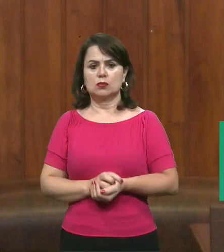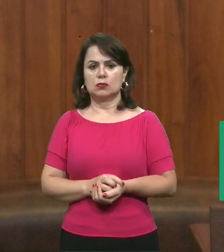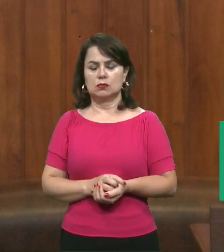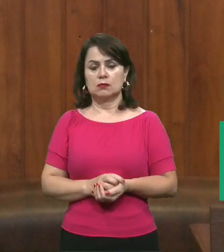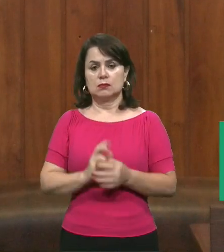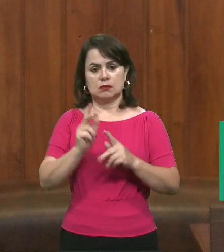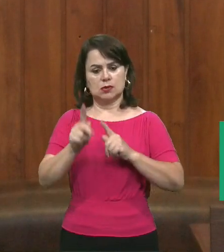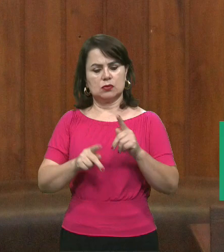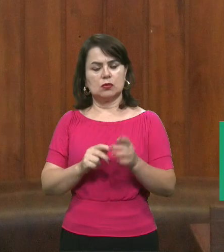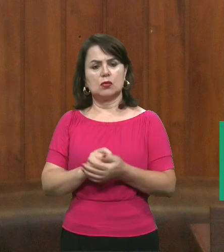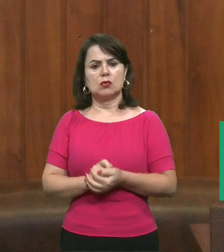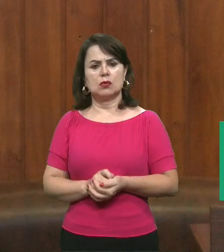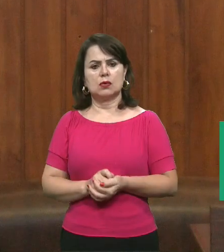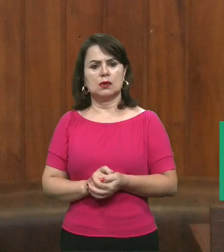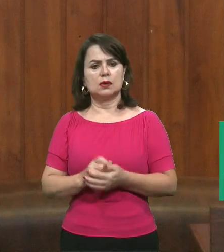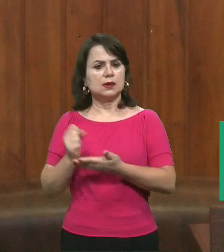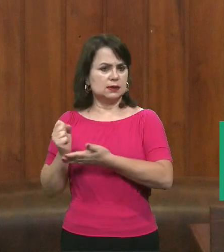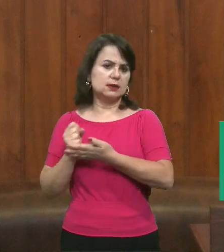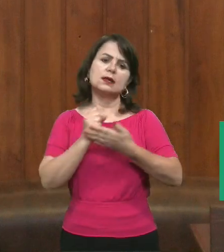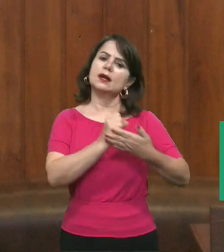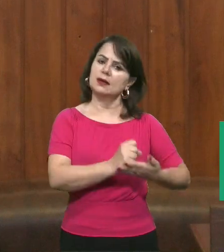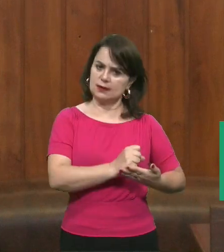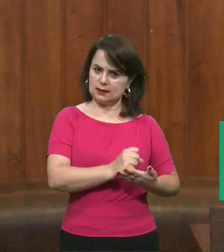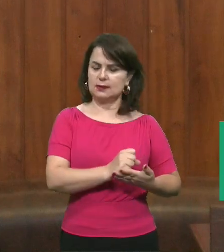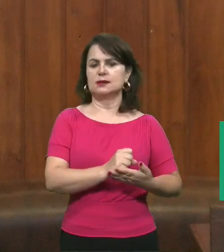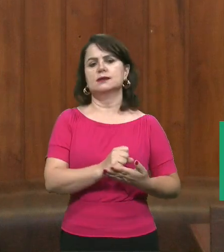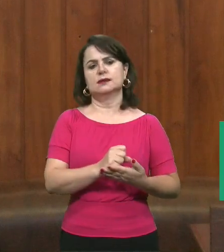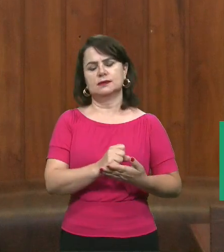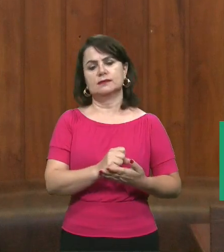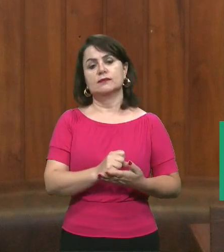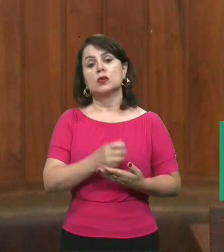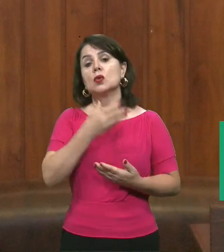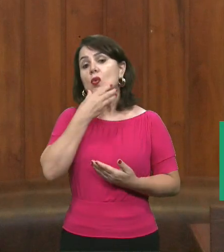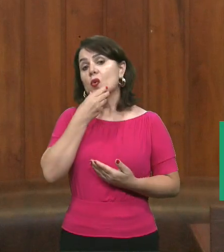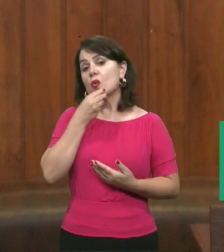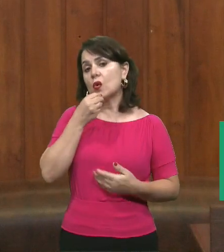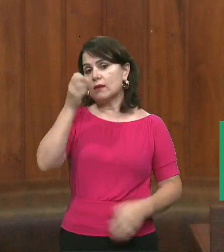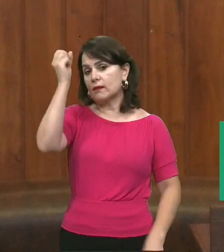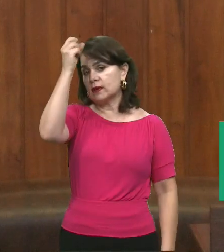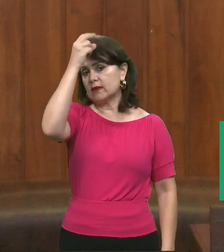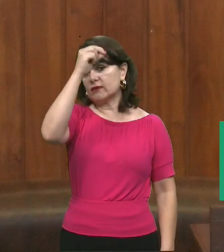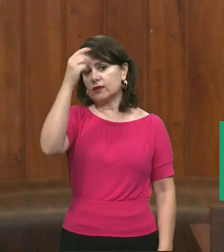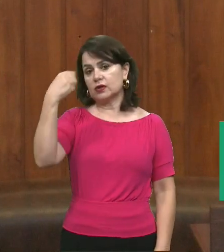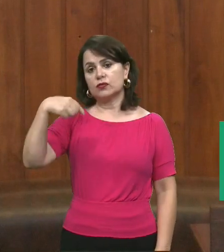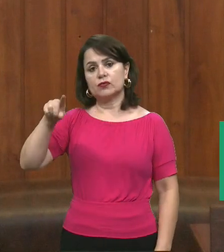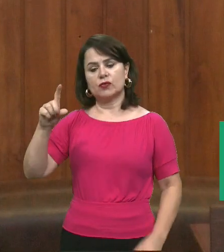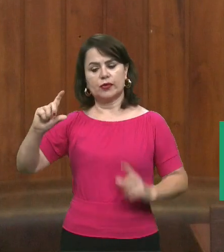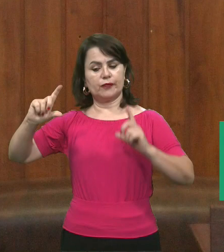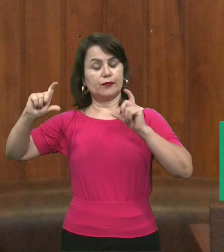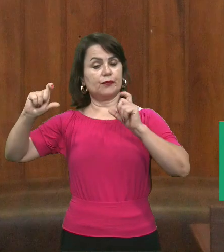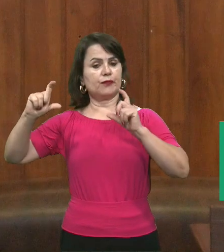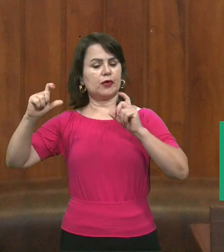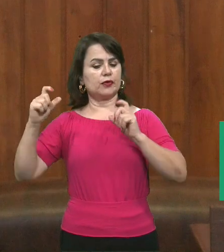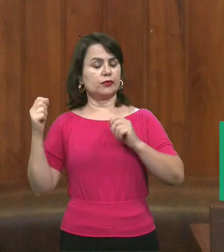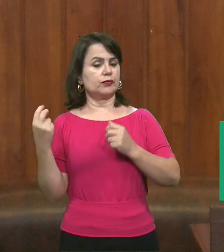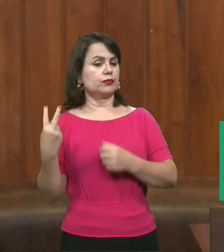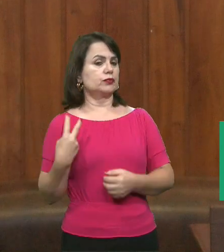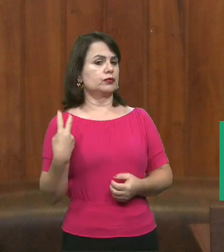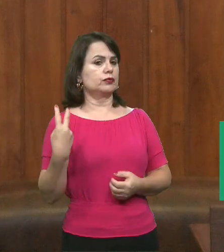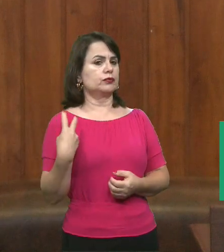nunca. Mas traz. Ele foi lá, bateu a foto e falou da educação.